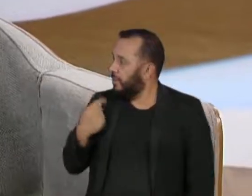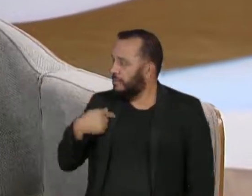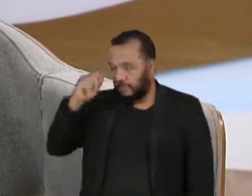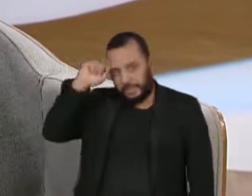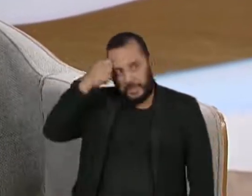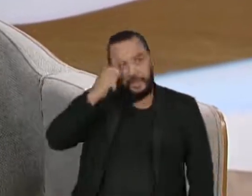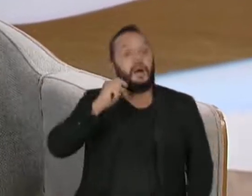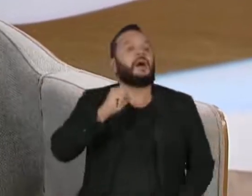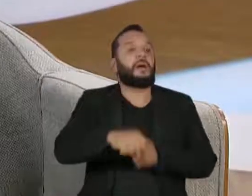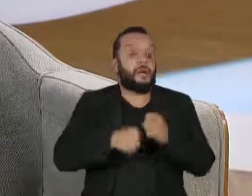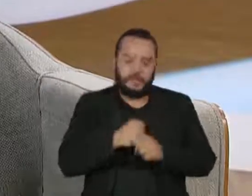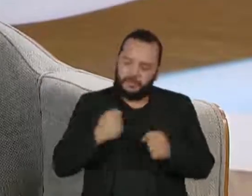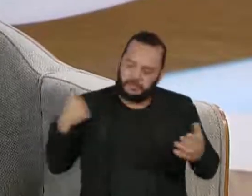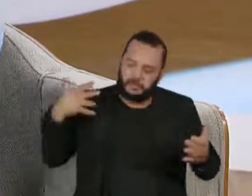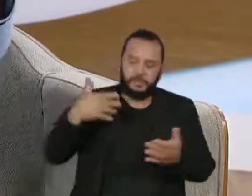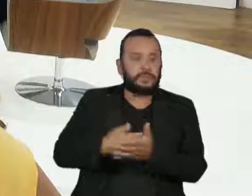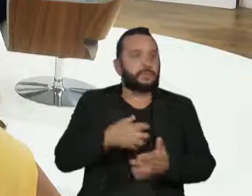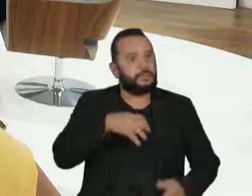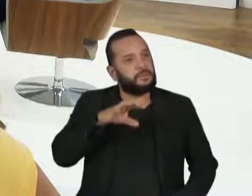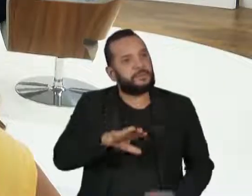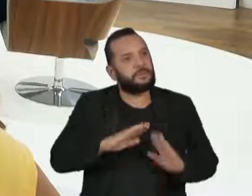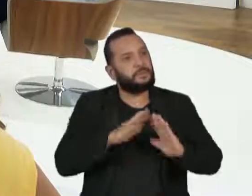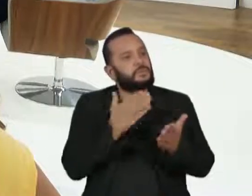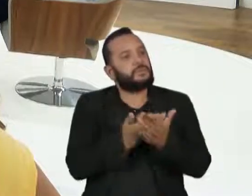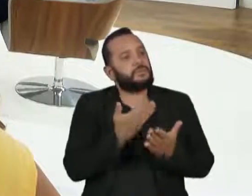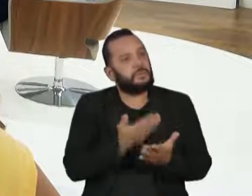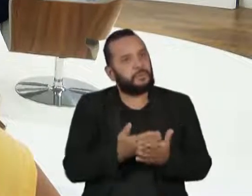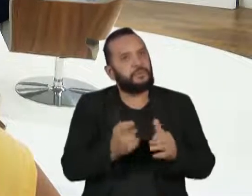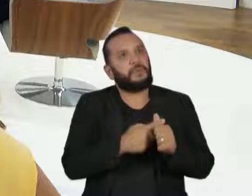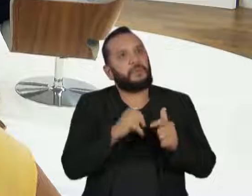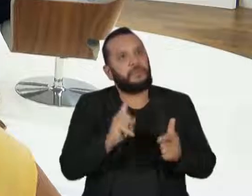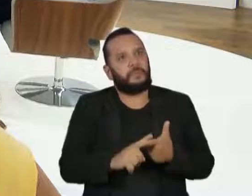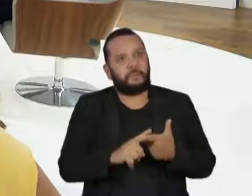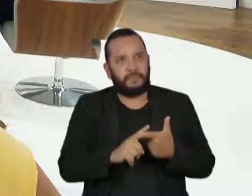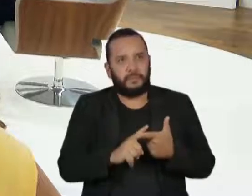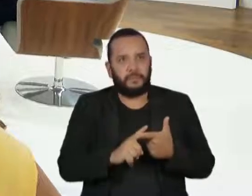assim. Na minha escola, no meu ambiente